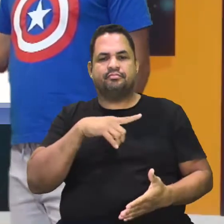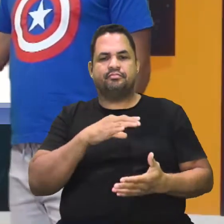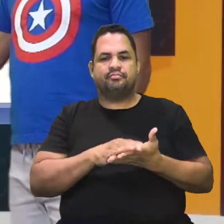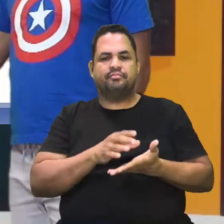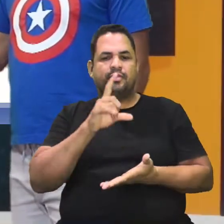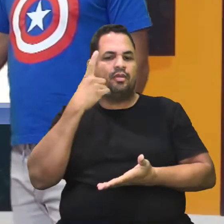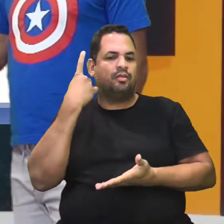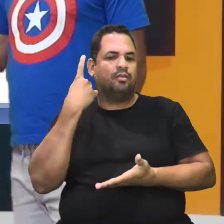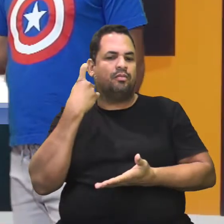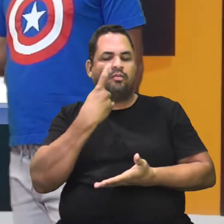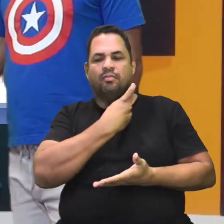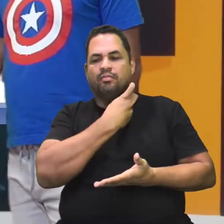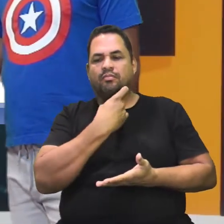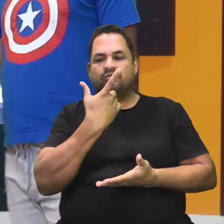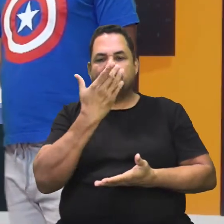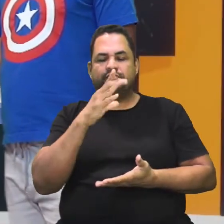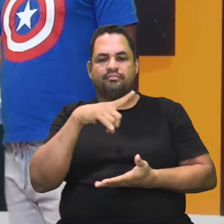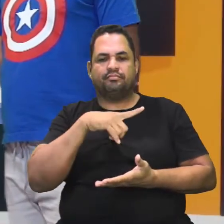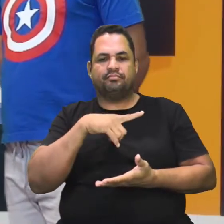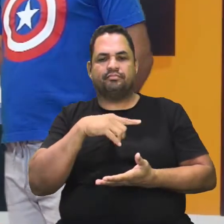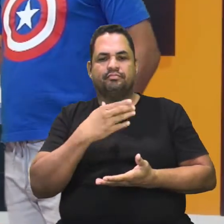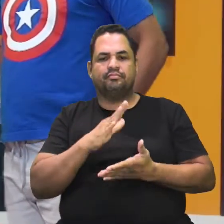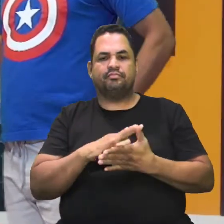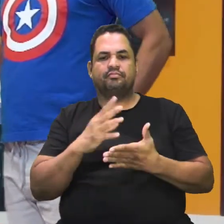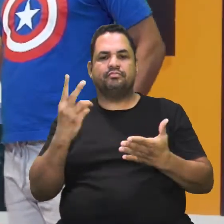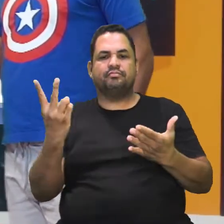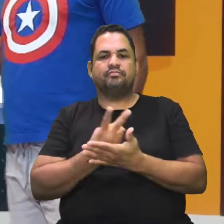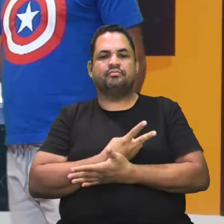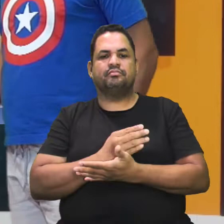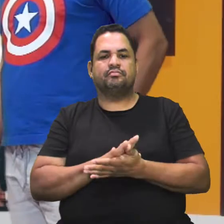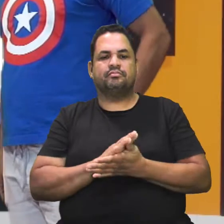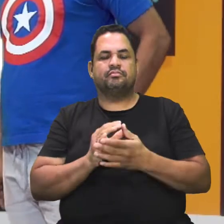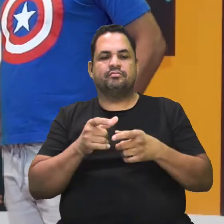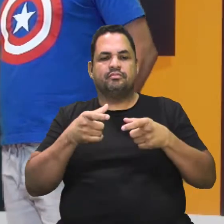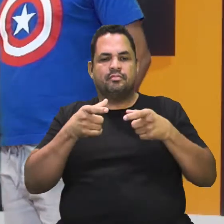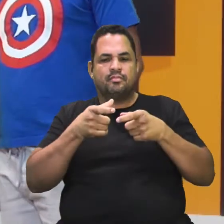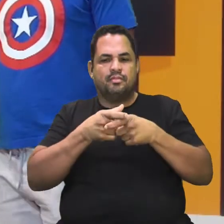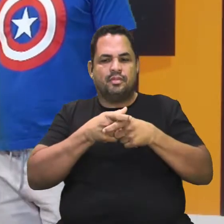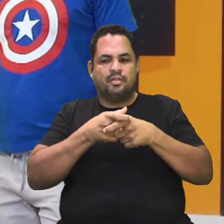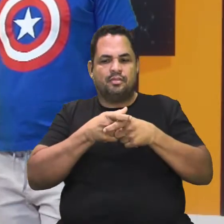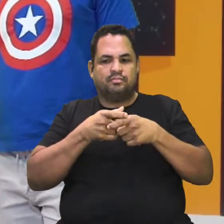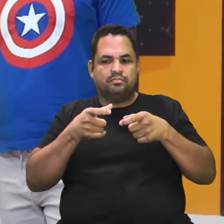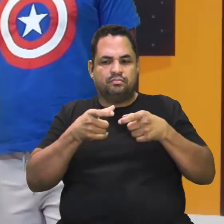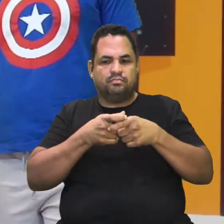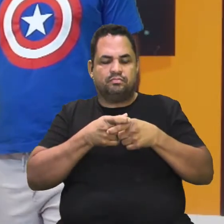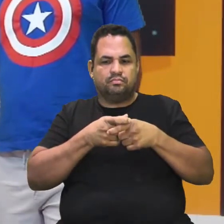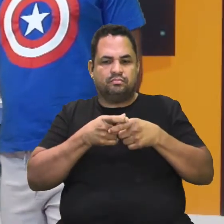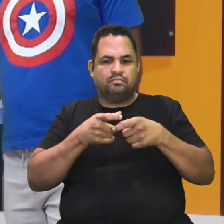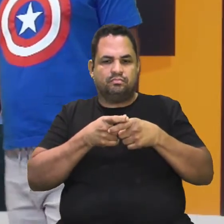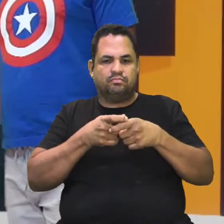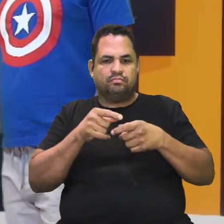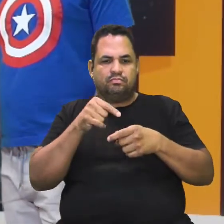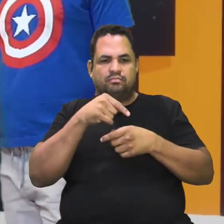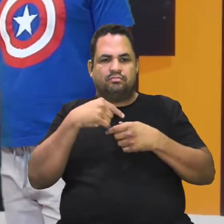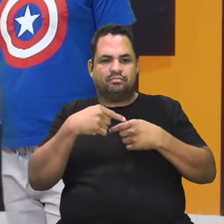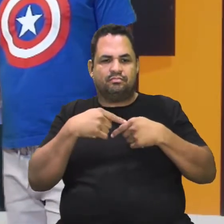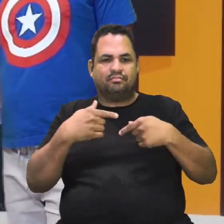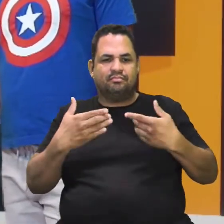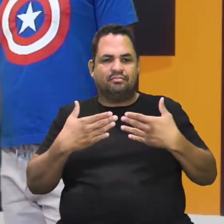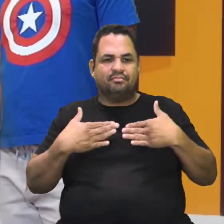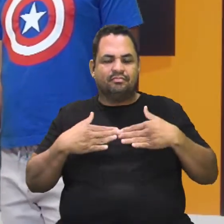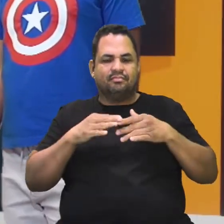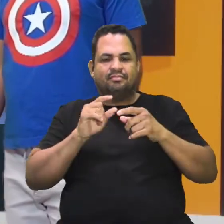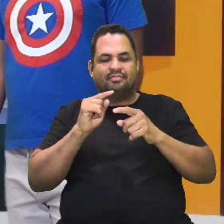frasco de perfume nesse formato. Olha aqui, o que que acontece, né? A silhueta desse perfume,